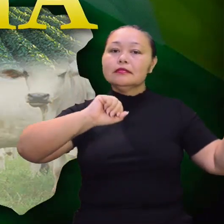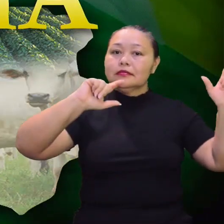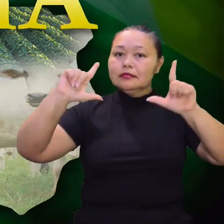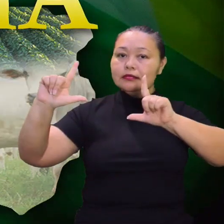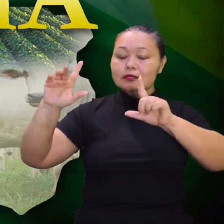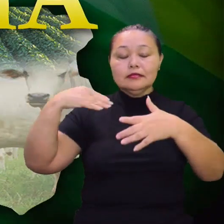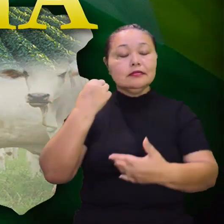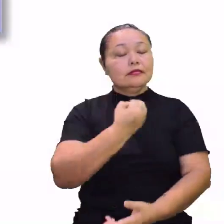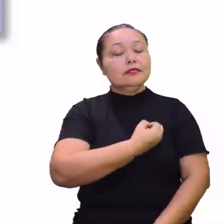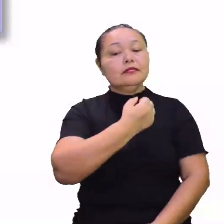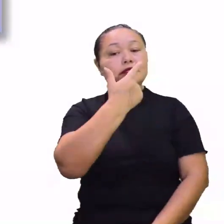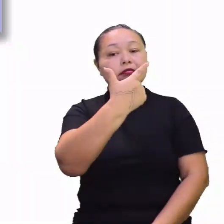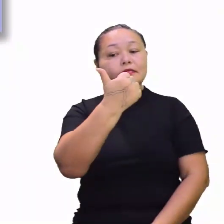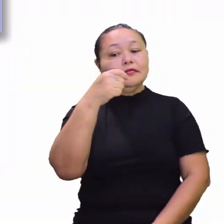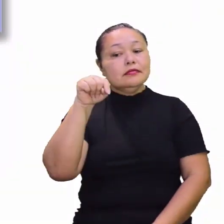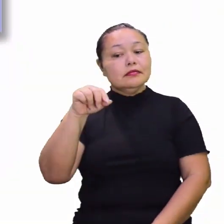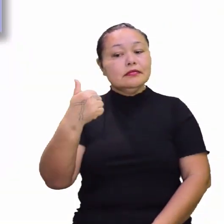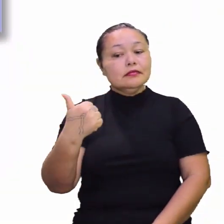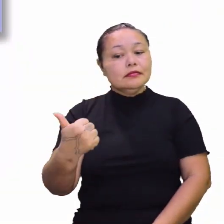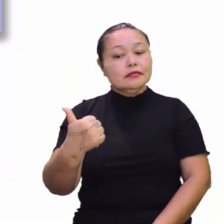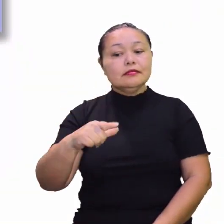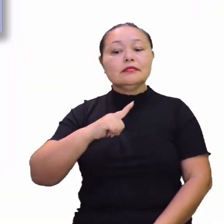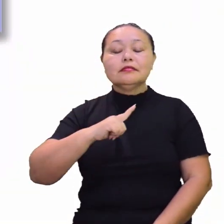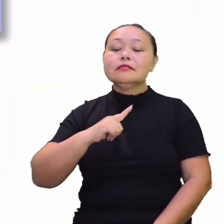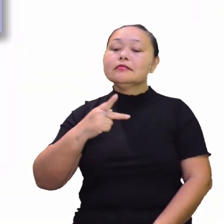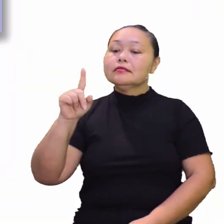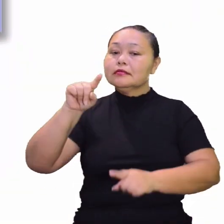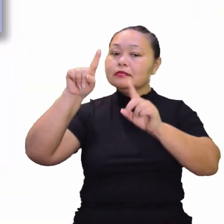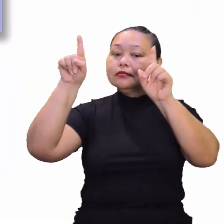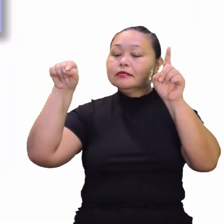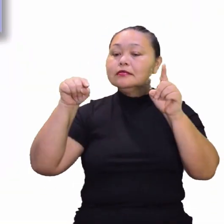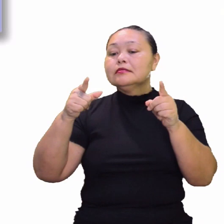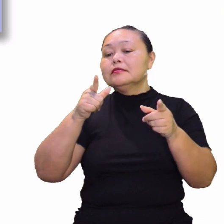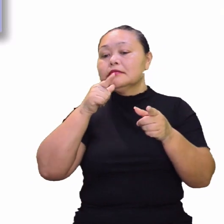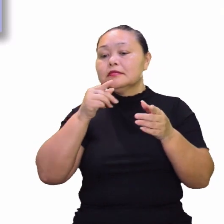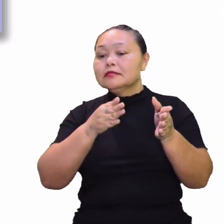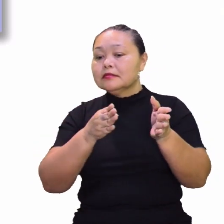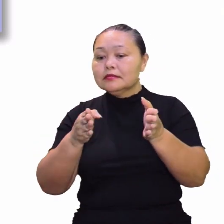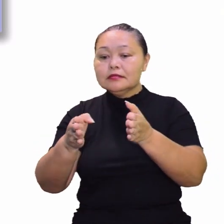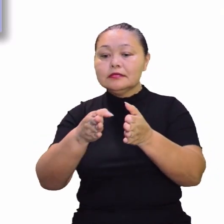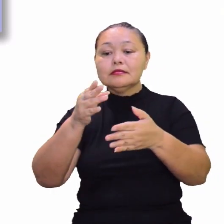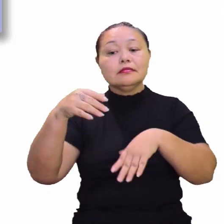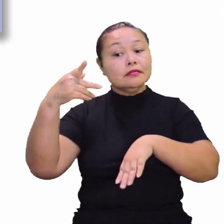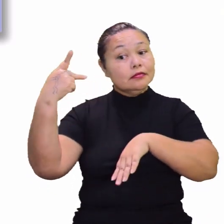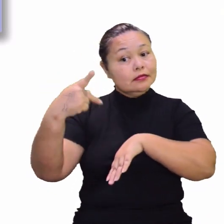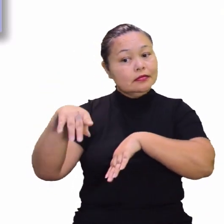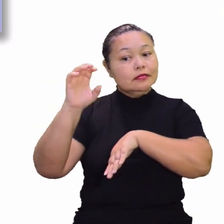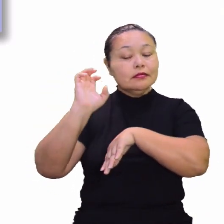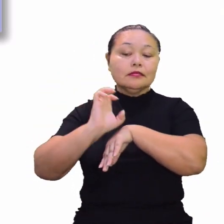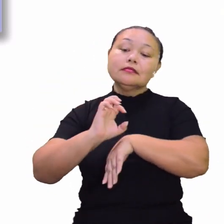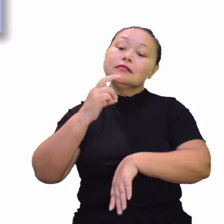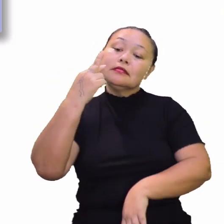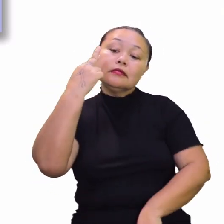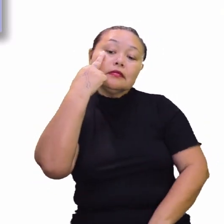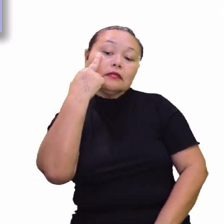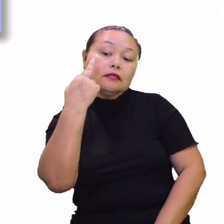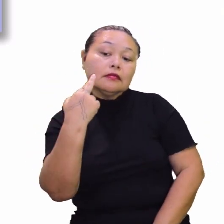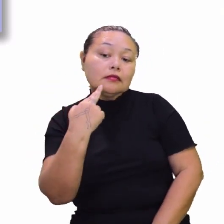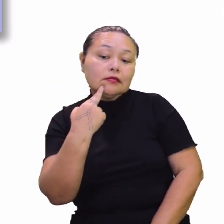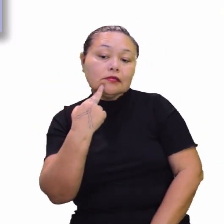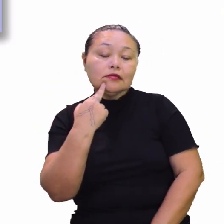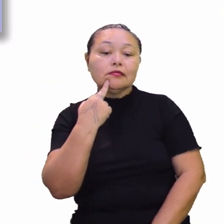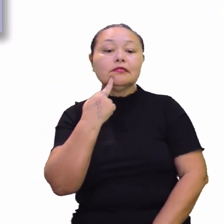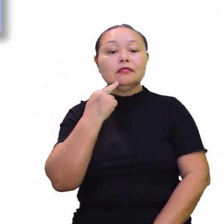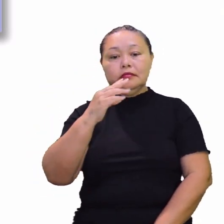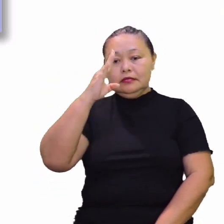aula 21.1. Vamos falar sobre hidrovias rondonienses. Vamos falar sobre